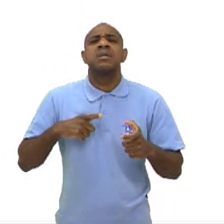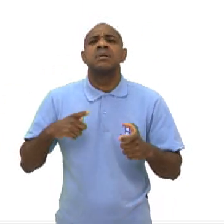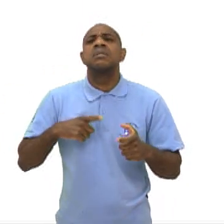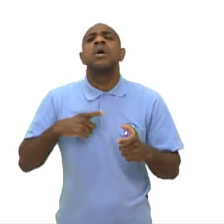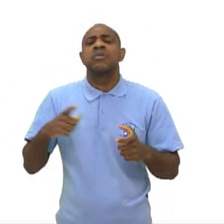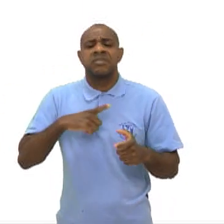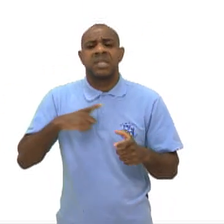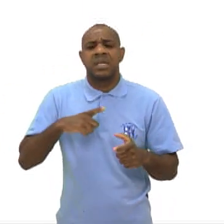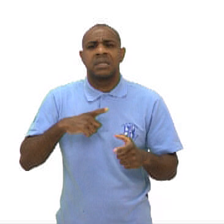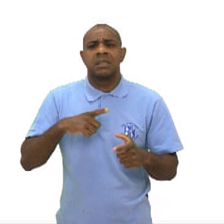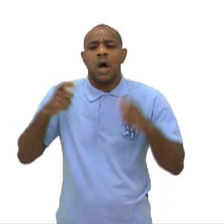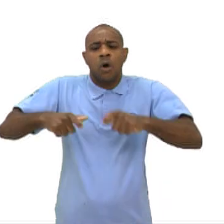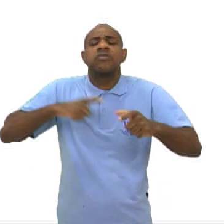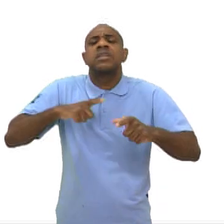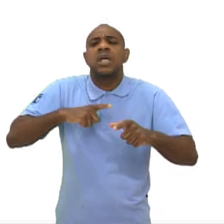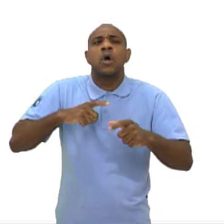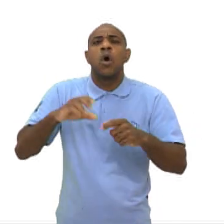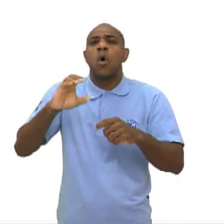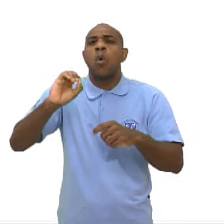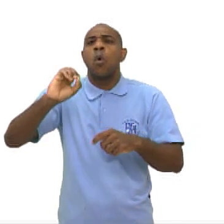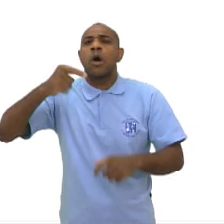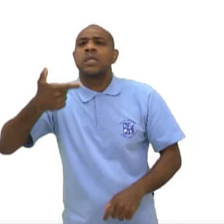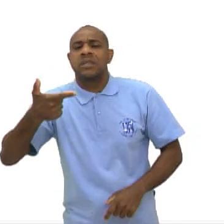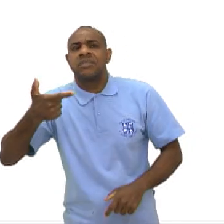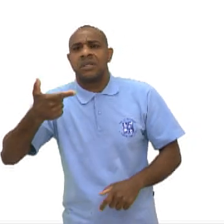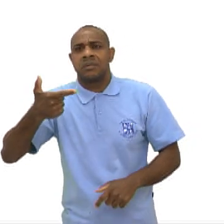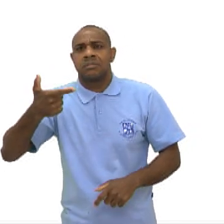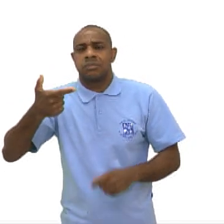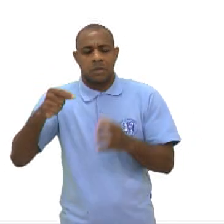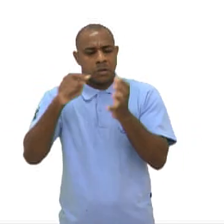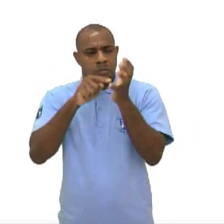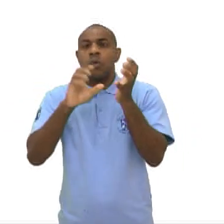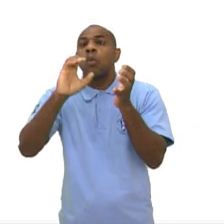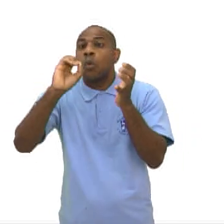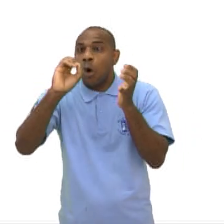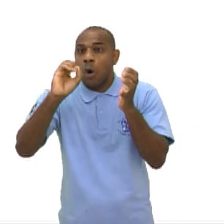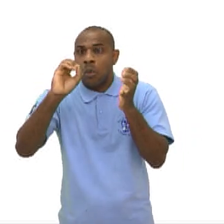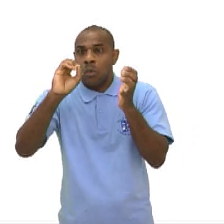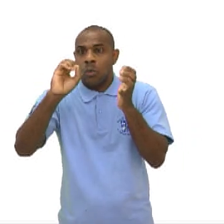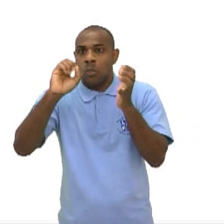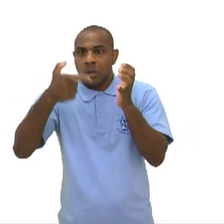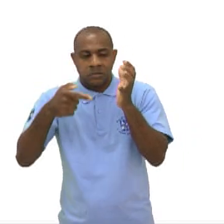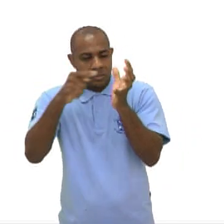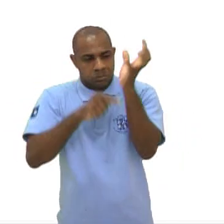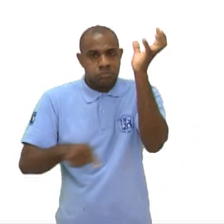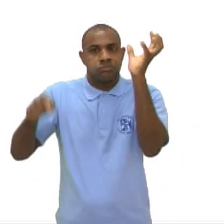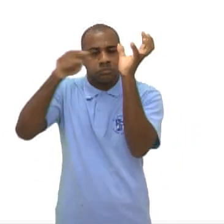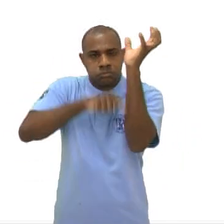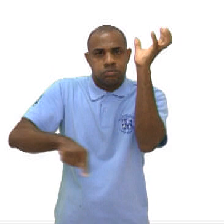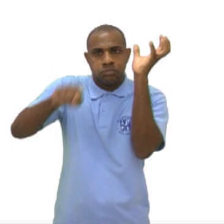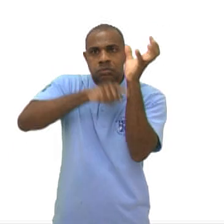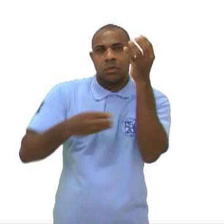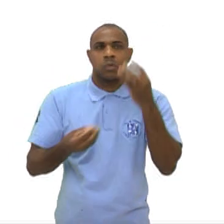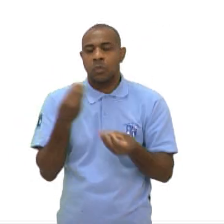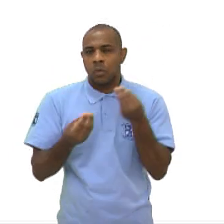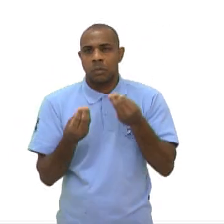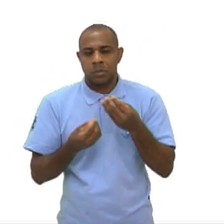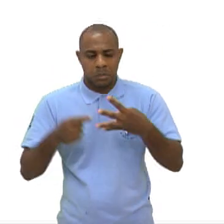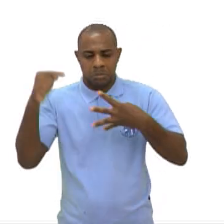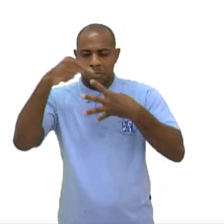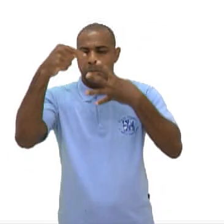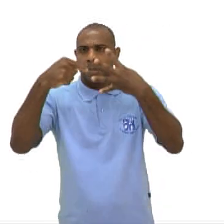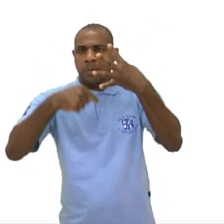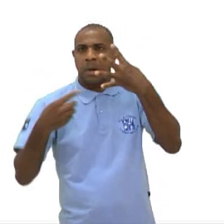do CO2 capturado da atmosfera. Letra B, da quebra da molécula de água. Letra C, da fase escura